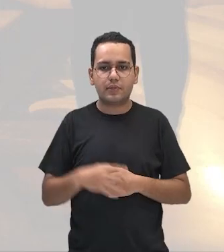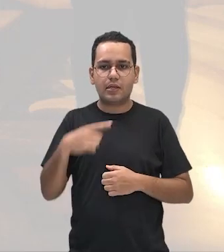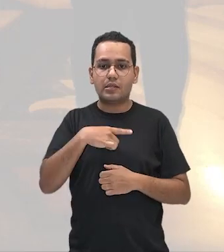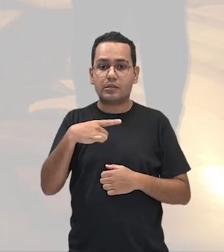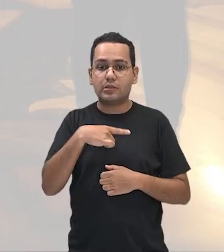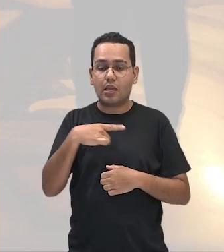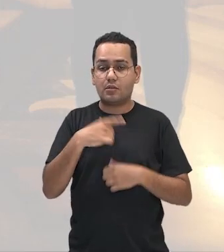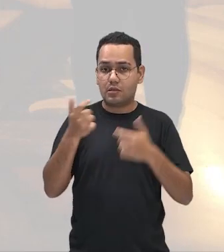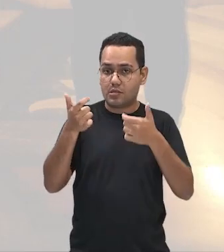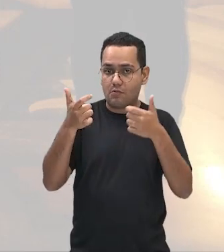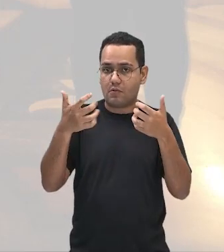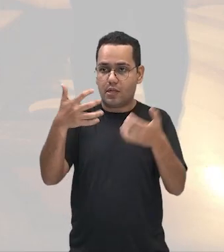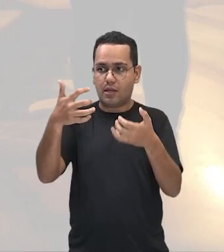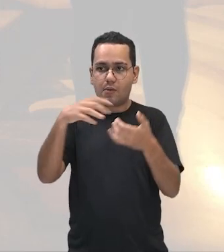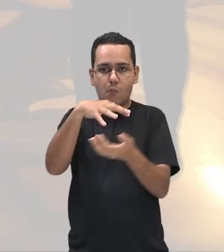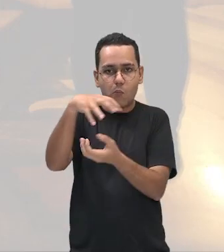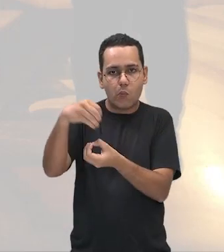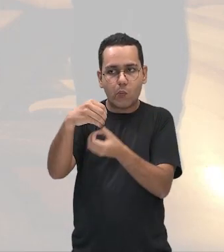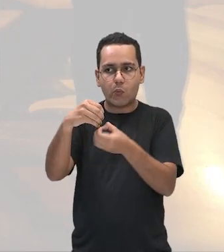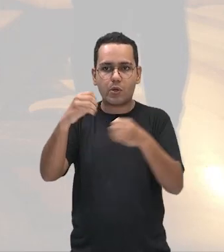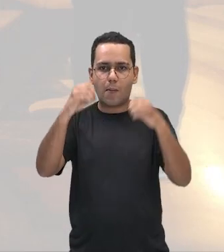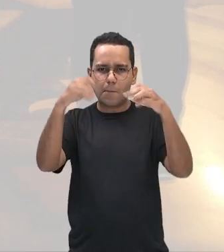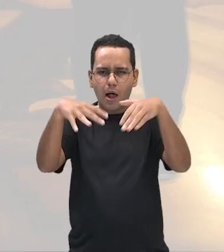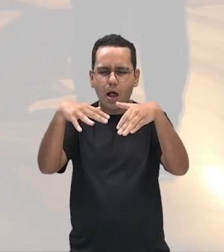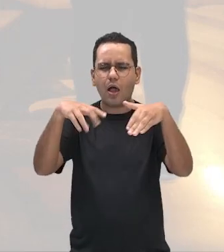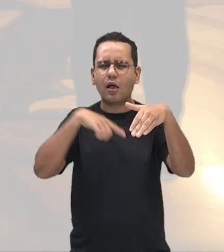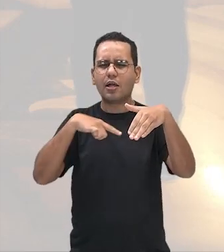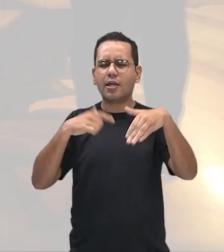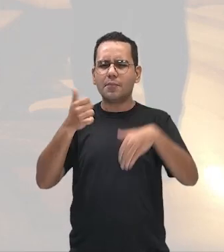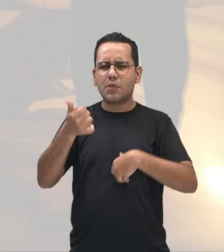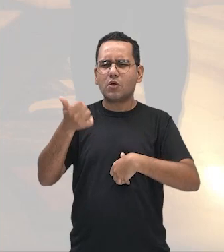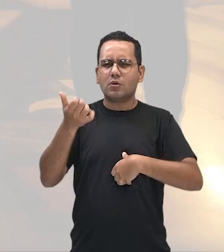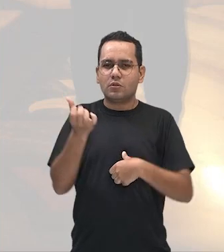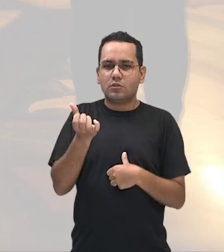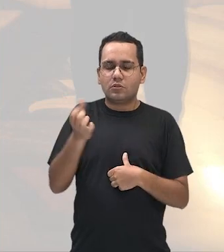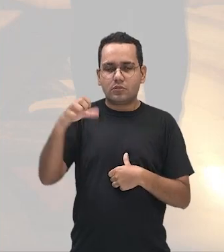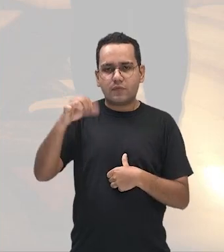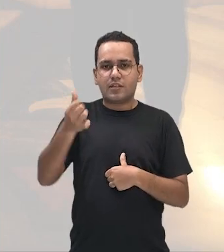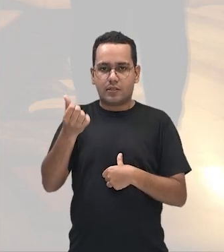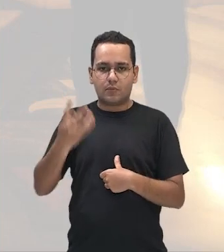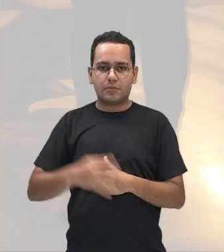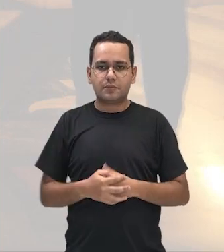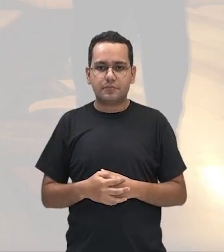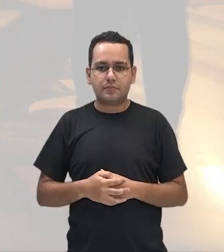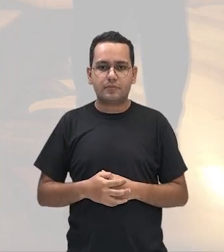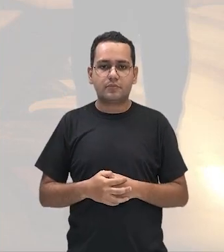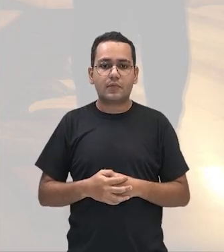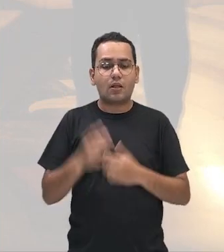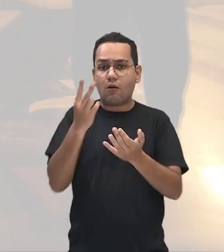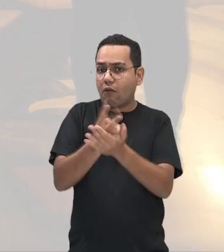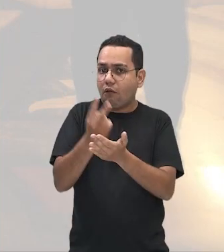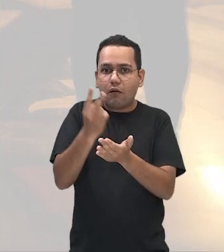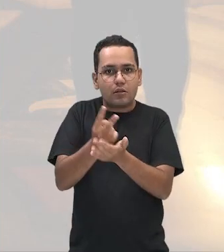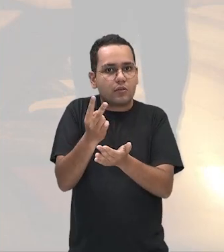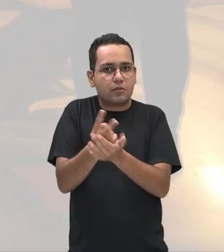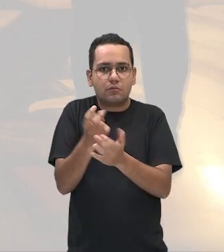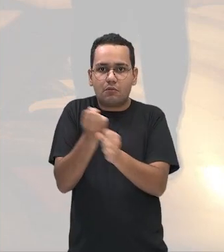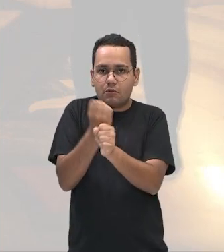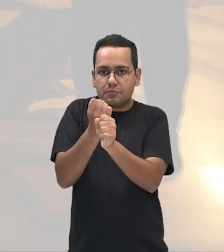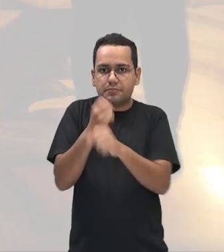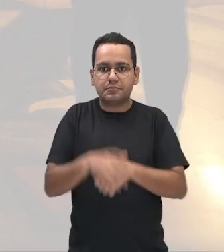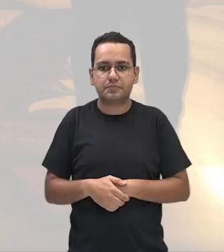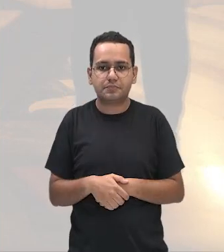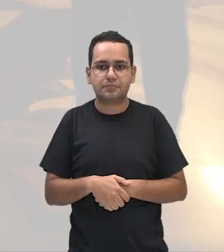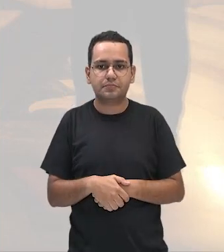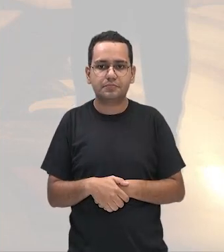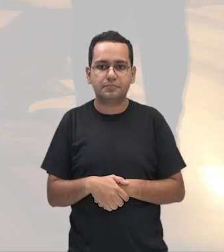Guerra Mundial em 1944. Monte Cassino recusou-se a desaparecer, pois de cada uma dessas